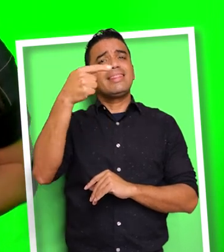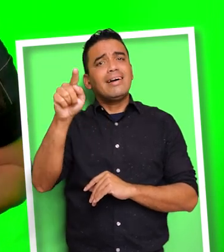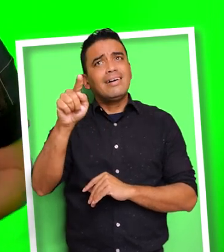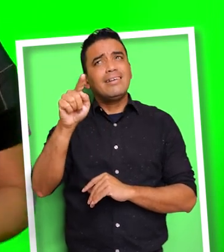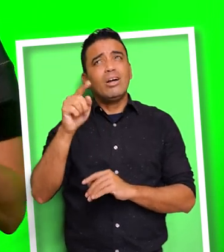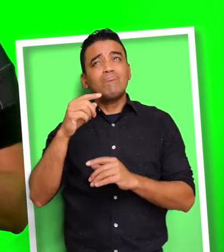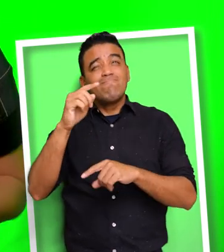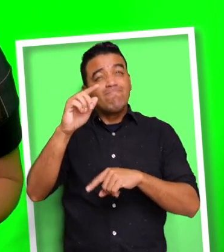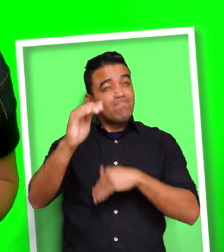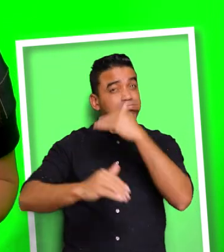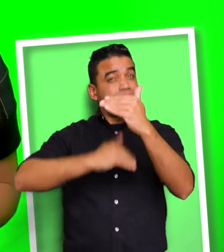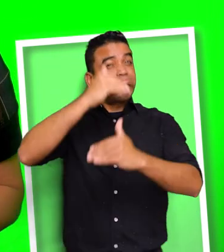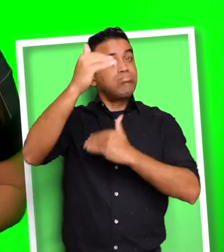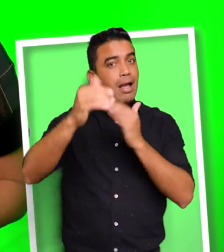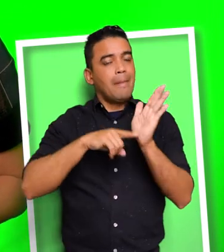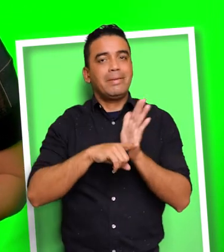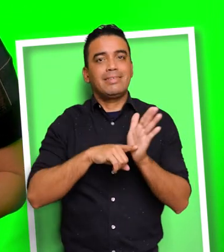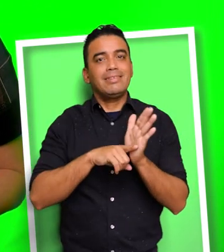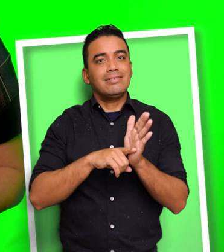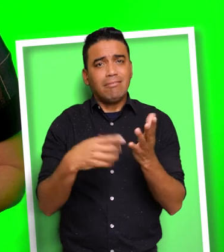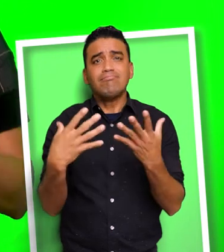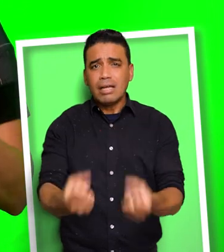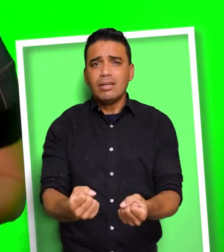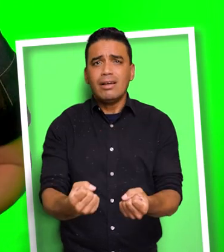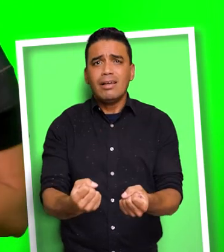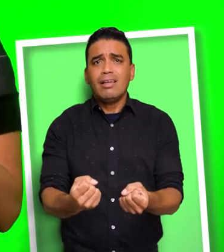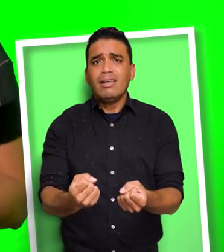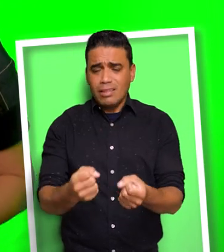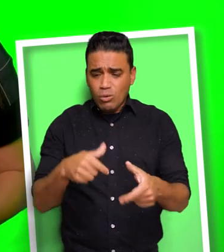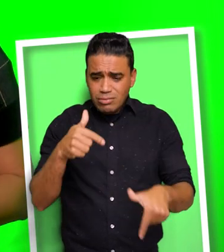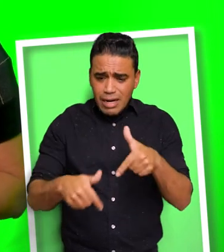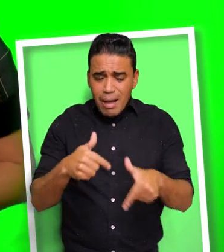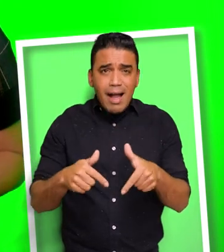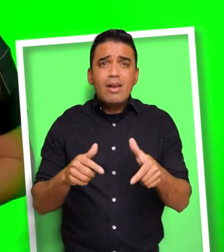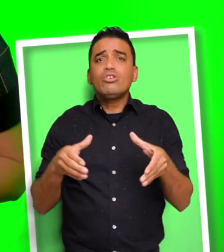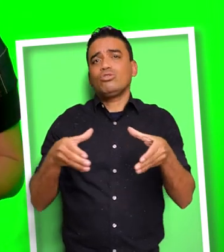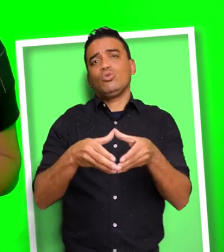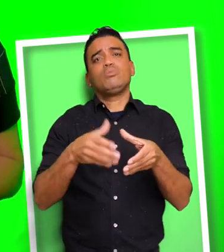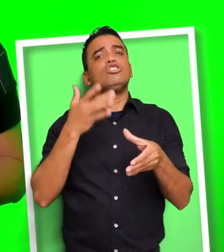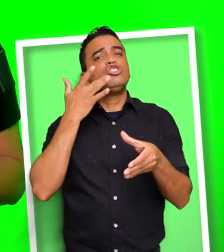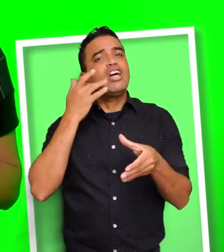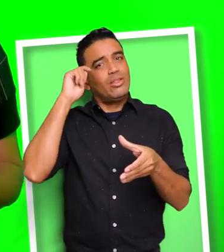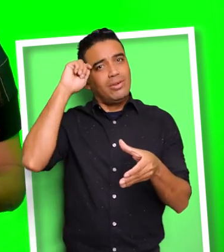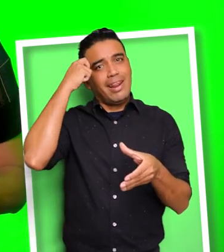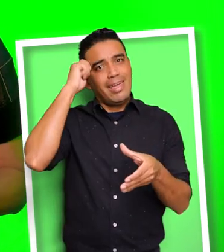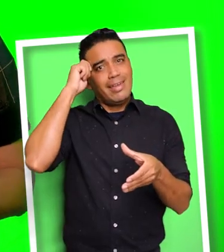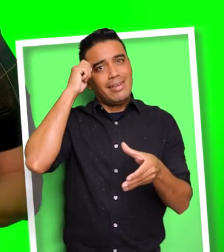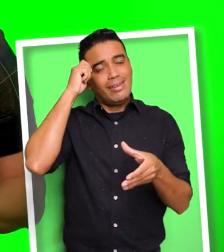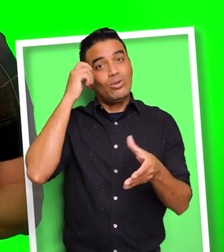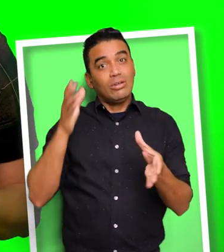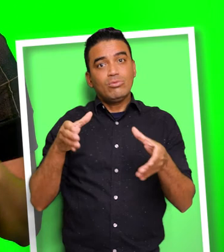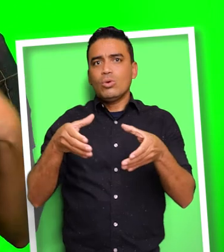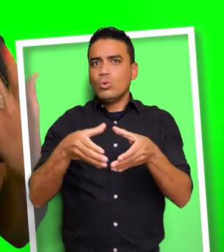nós trouxemos e assumimos para o grupo, né, que trabalhamos com teatro negro. Então, o elenco de Madame